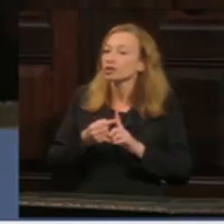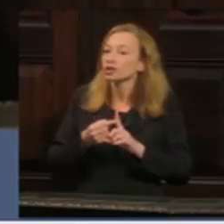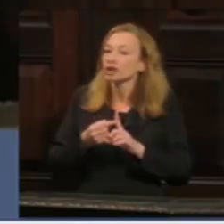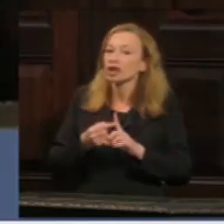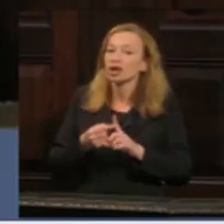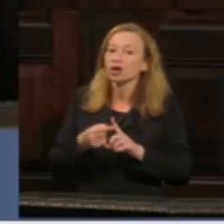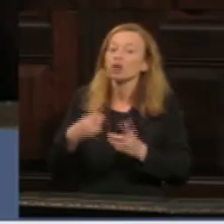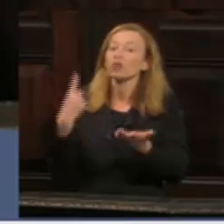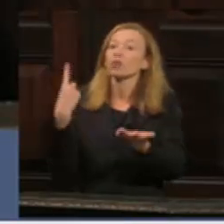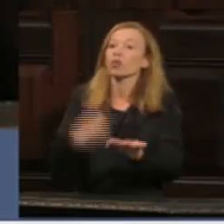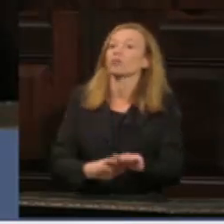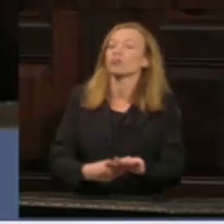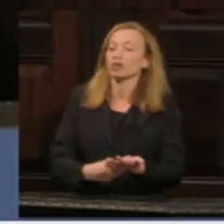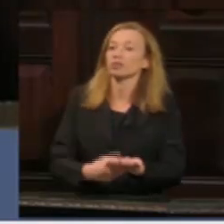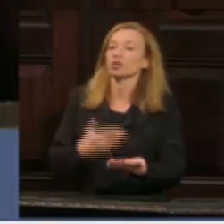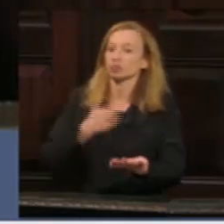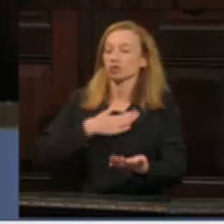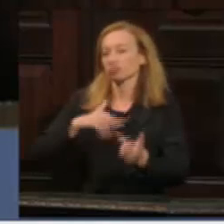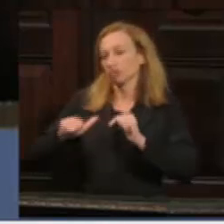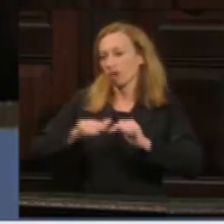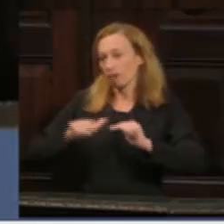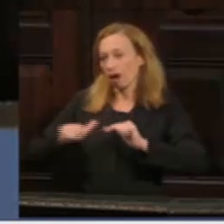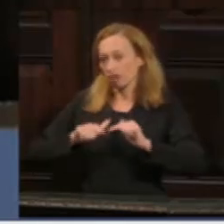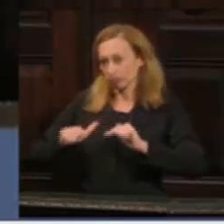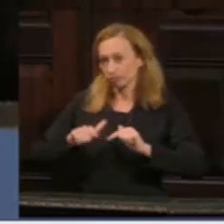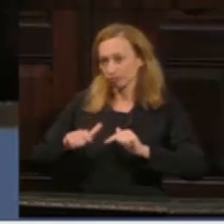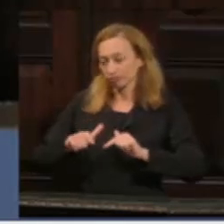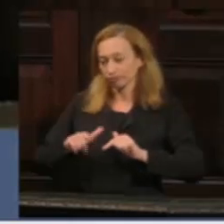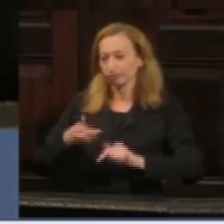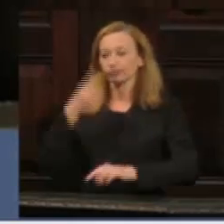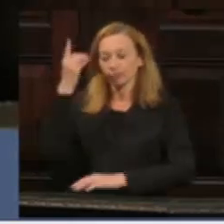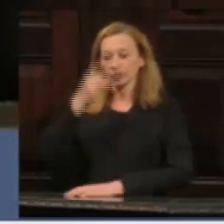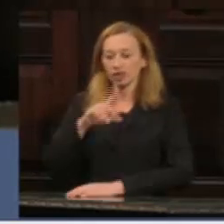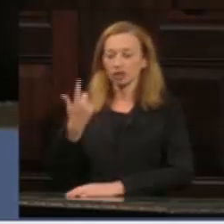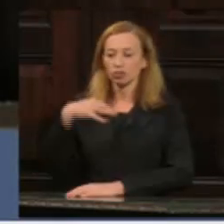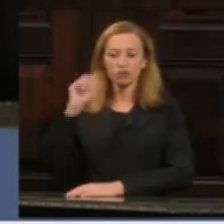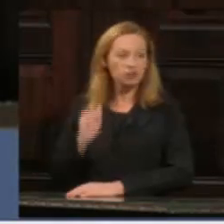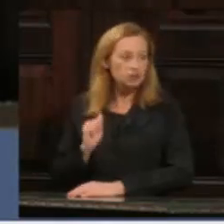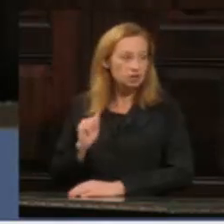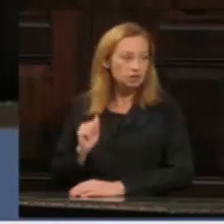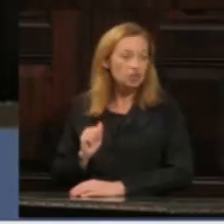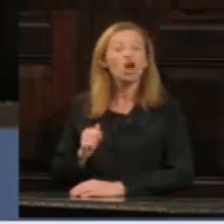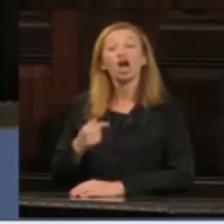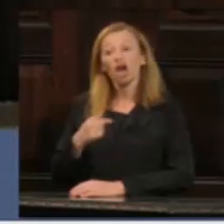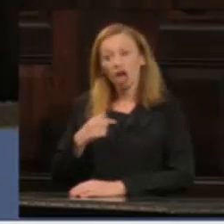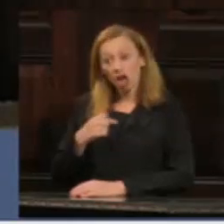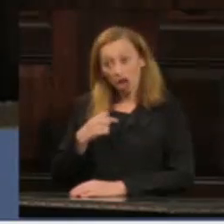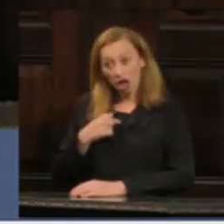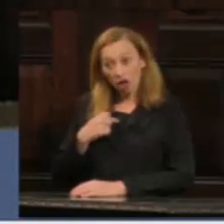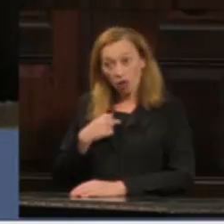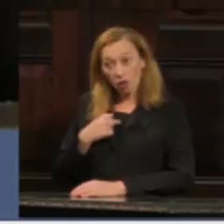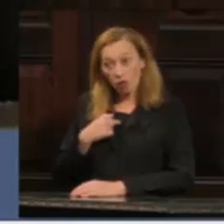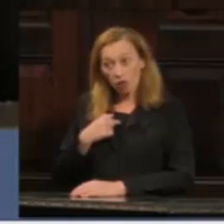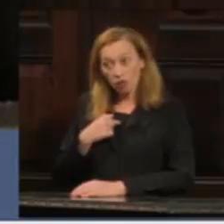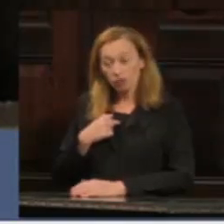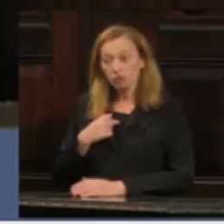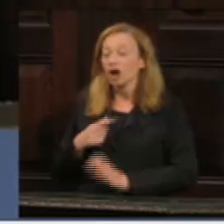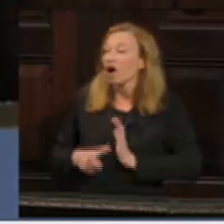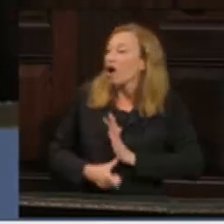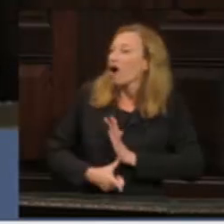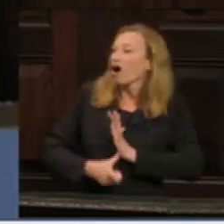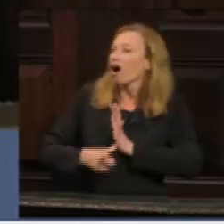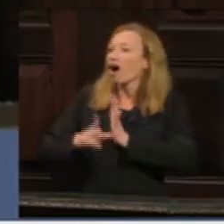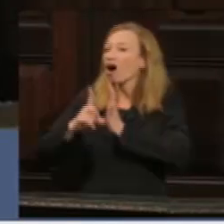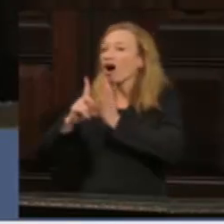mandato parlamentar, deputada Lucinha, eu fiz questão de, antes